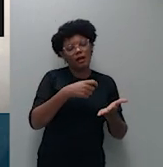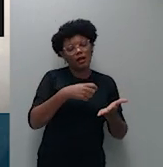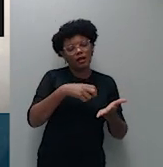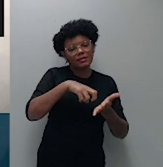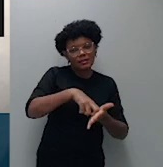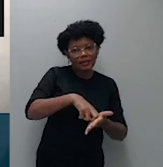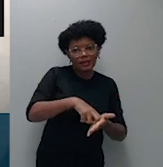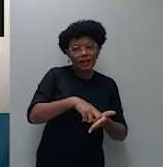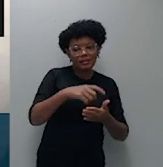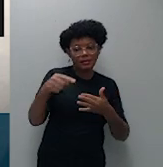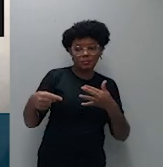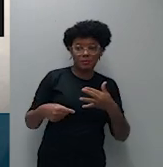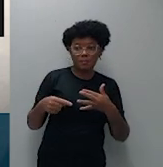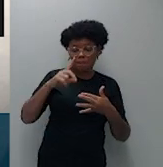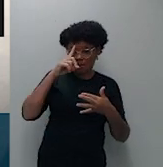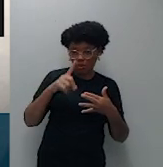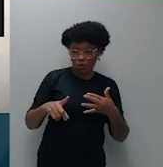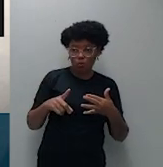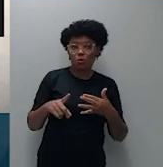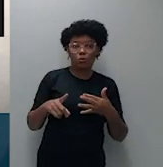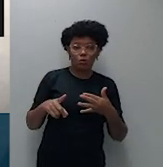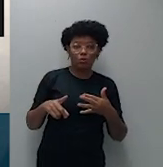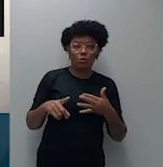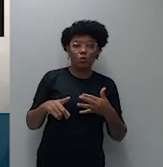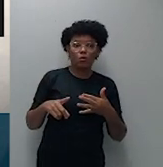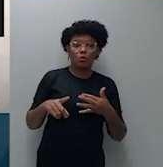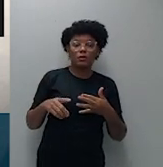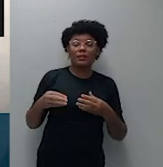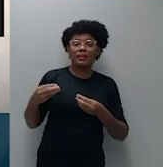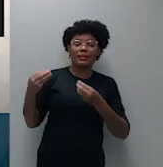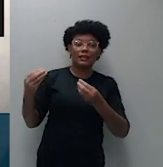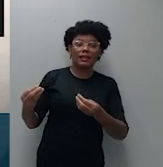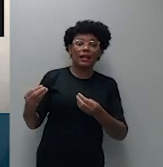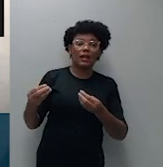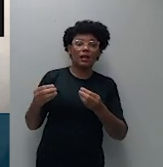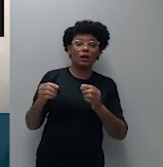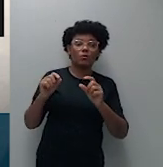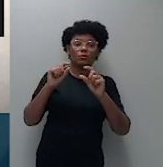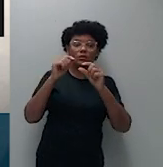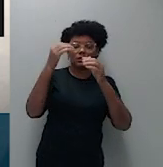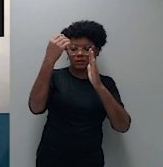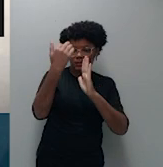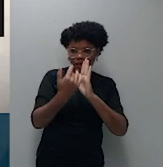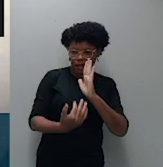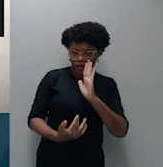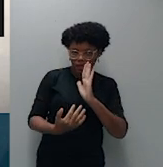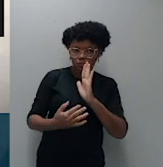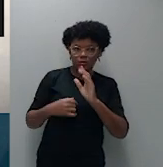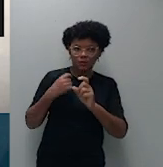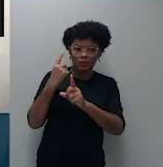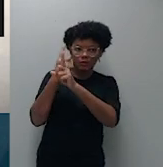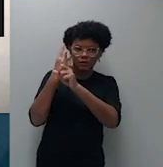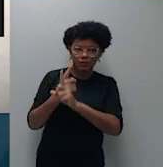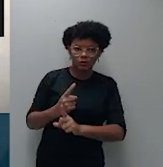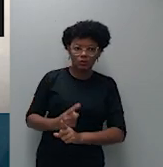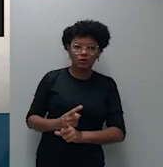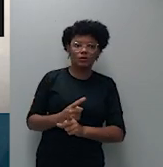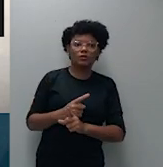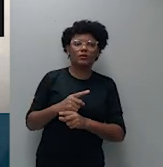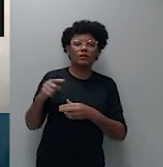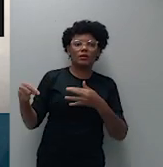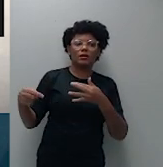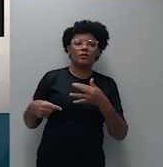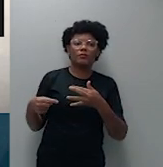terminou o fornecimento dos dados necessários para sua Identificação em primeiro grau foi determinado